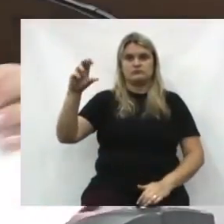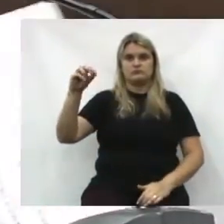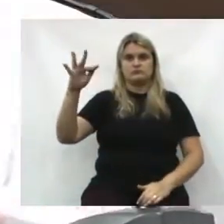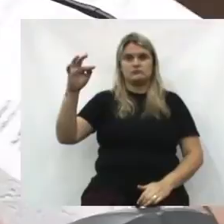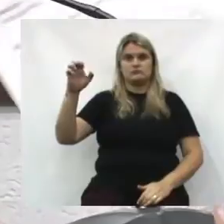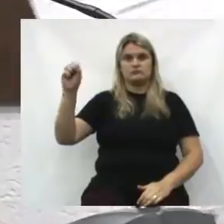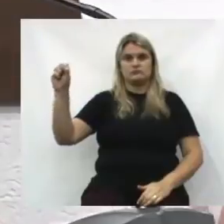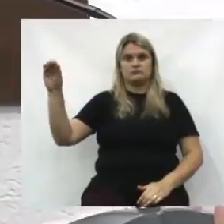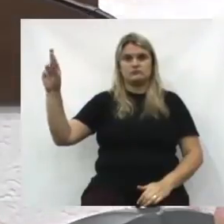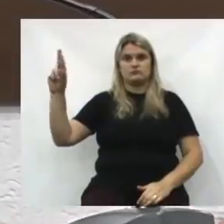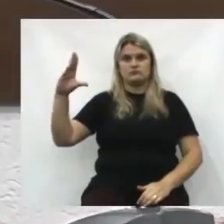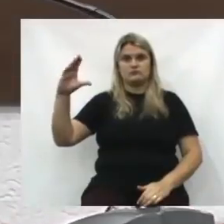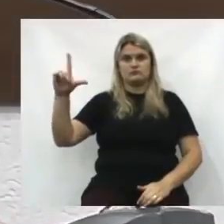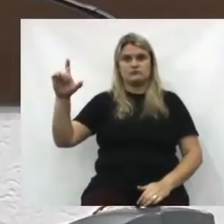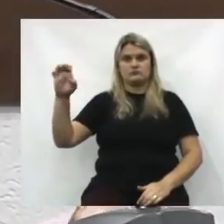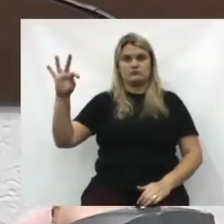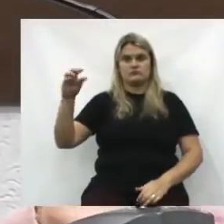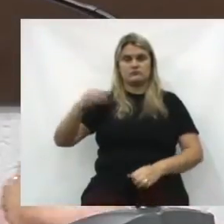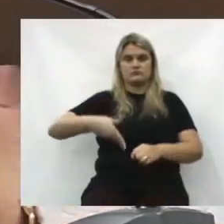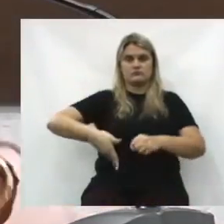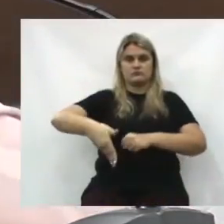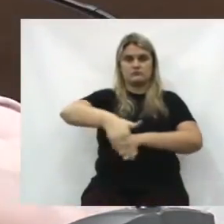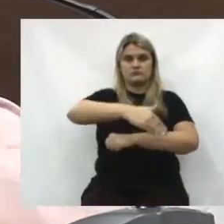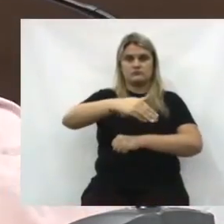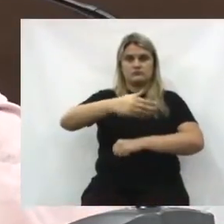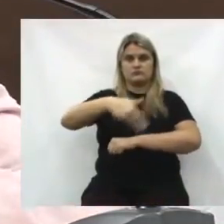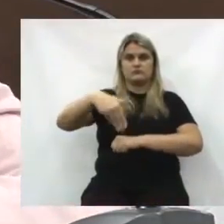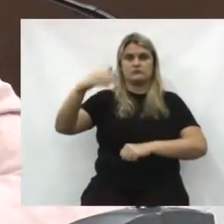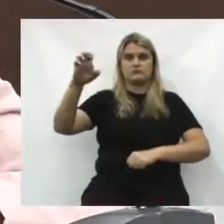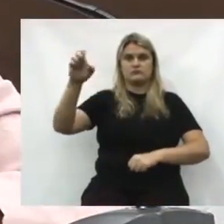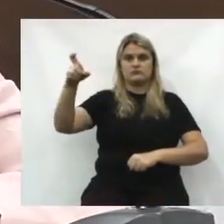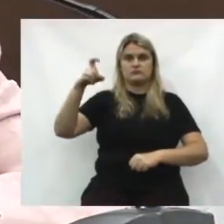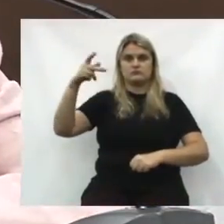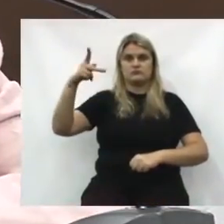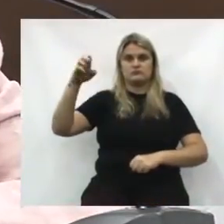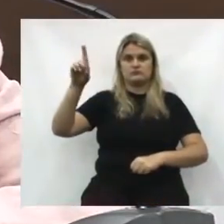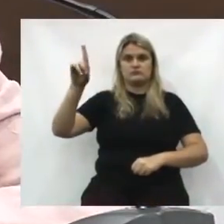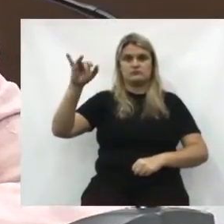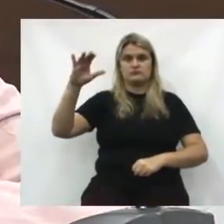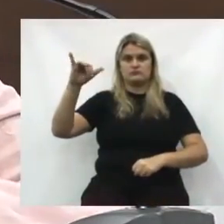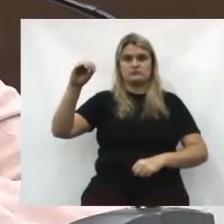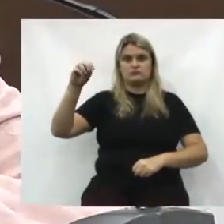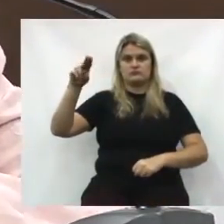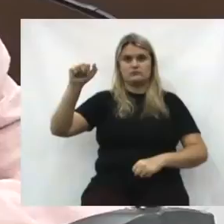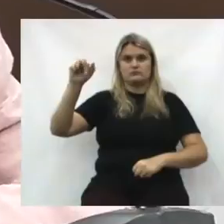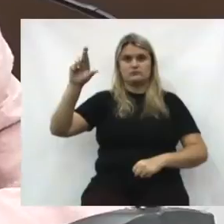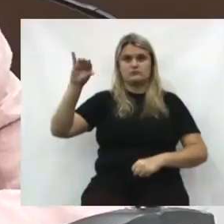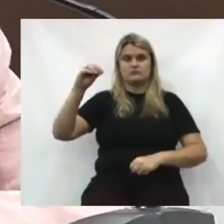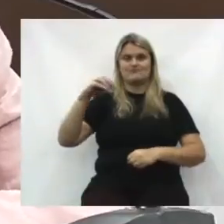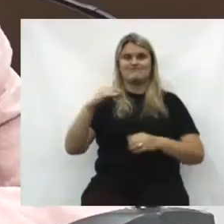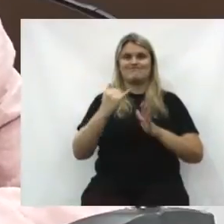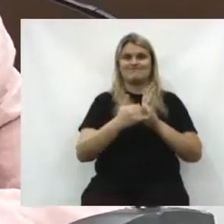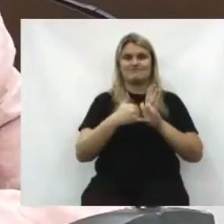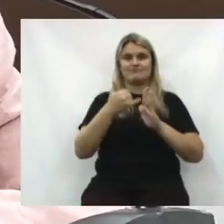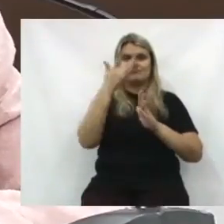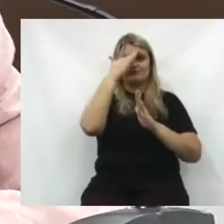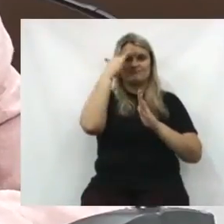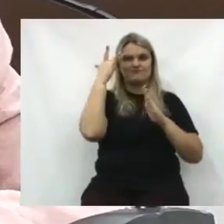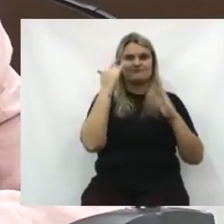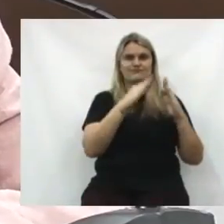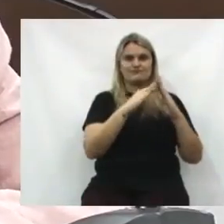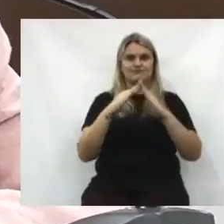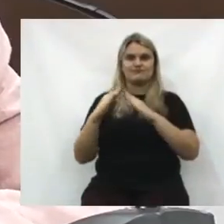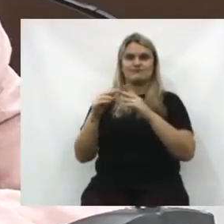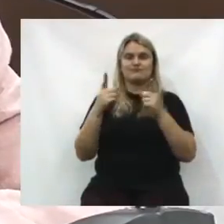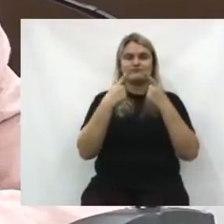rua Professor Cleto e cruzamento com a rua Expedicionários. Justificativa.